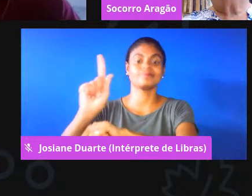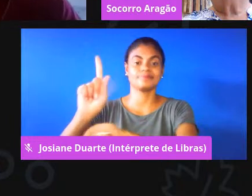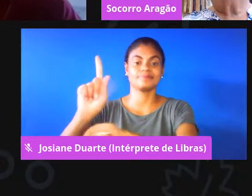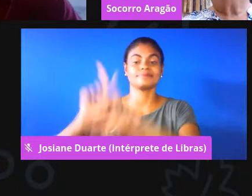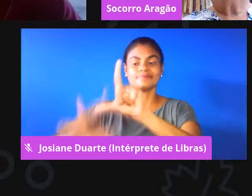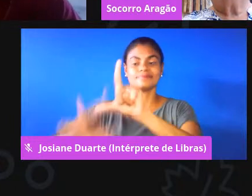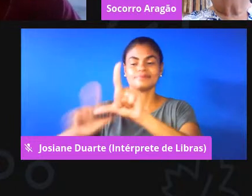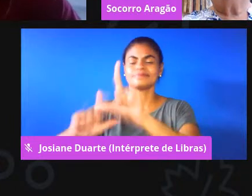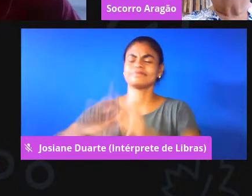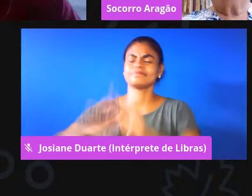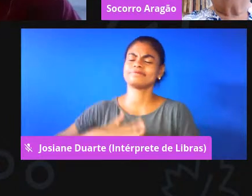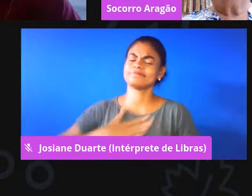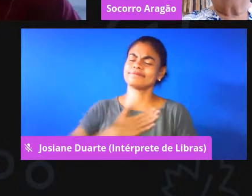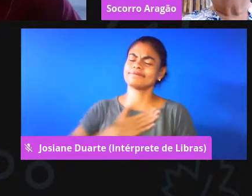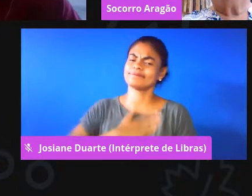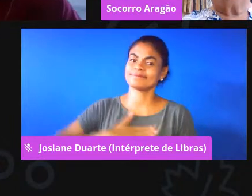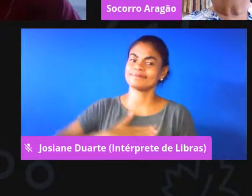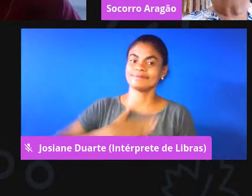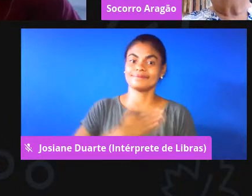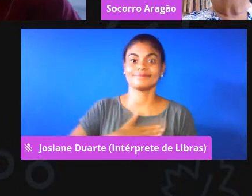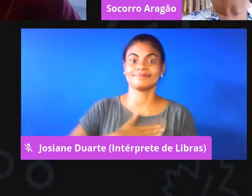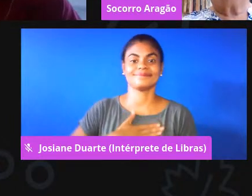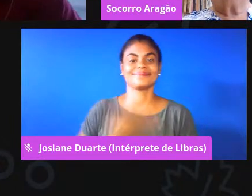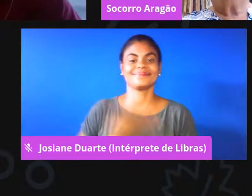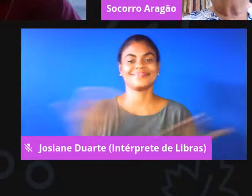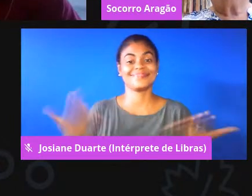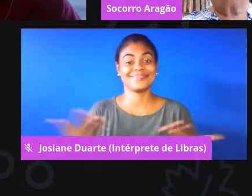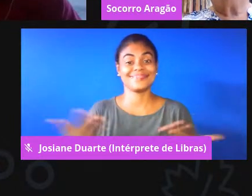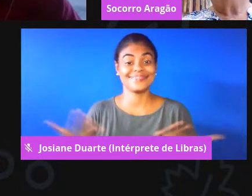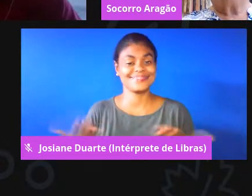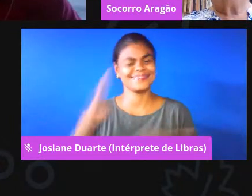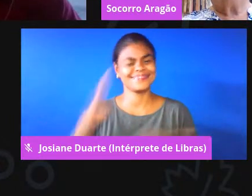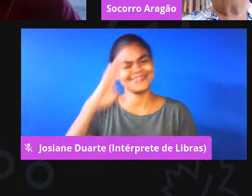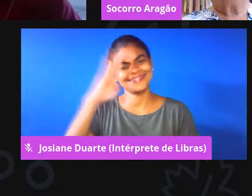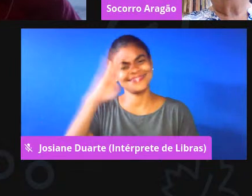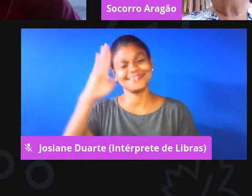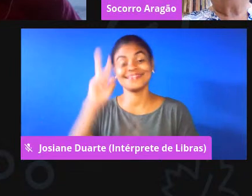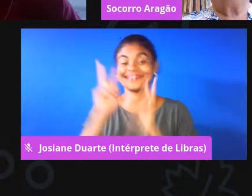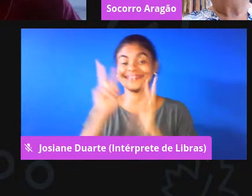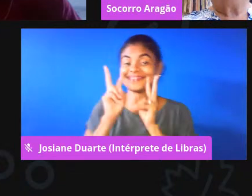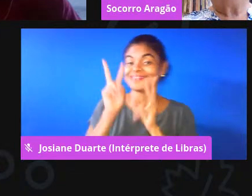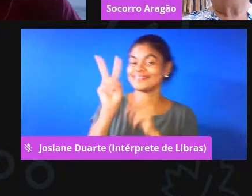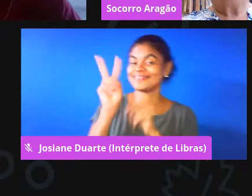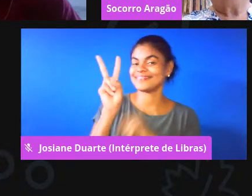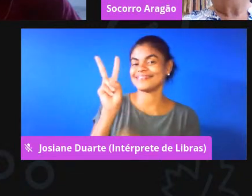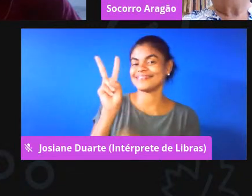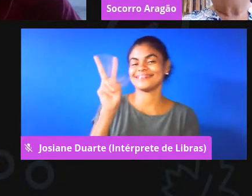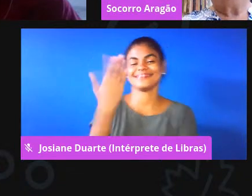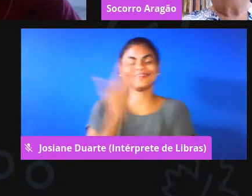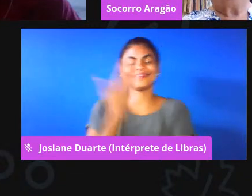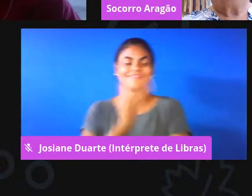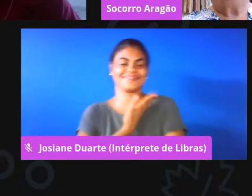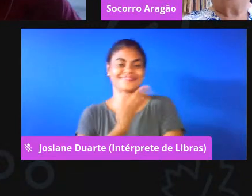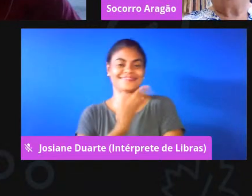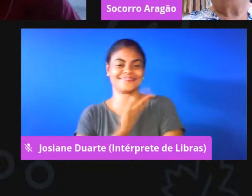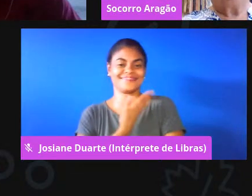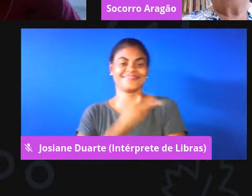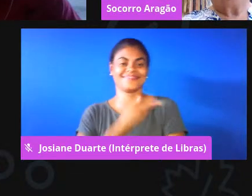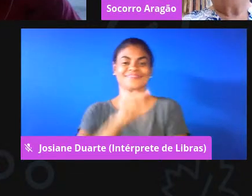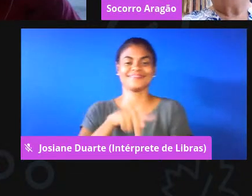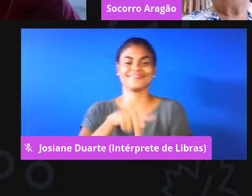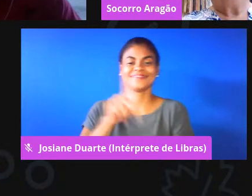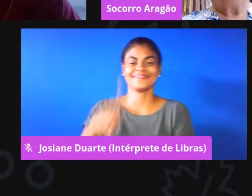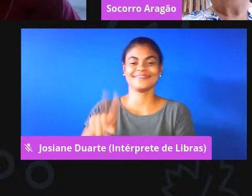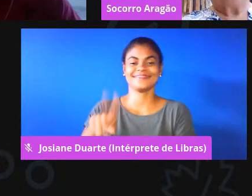estar aqui e, sobretudo, para rever a minha querida e tão admirável professora Socorro